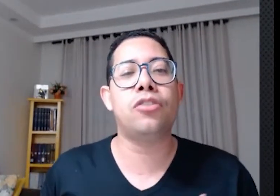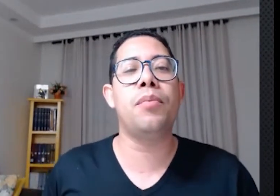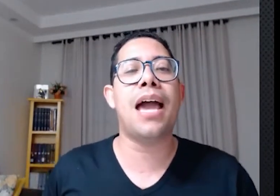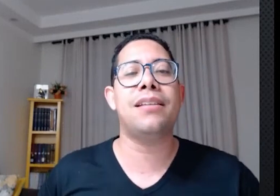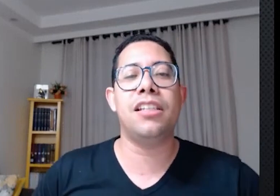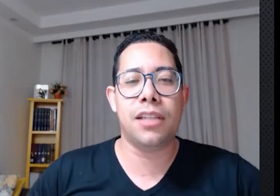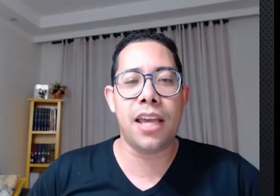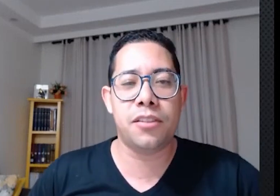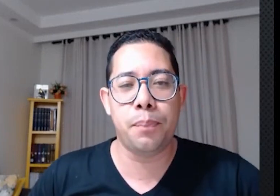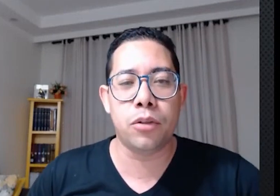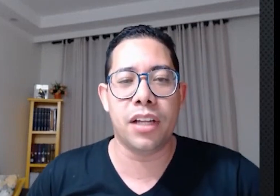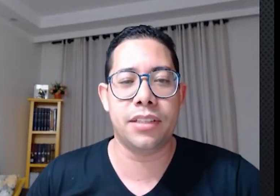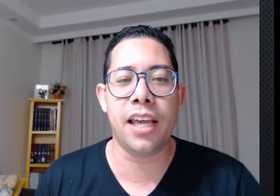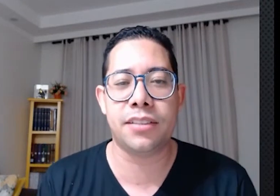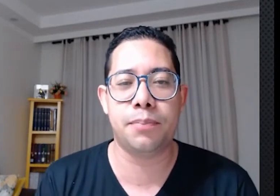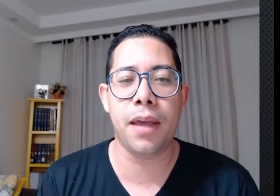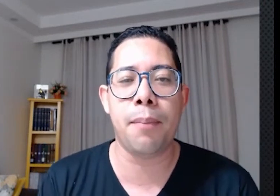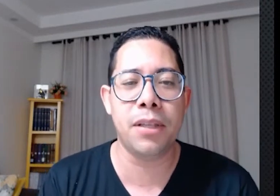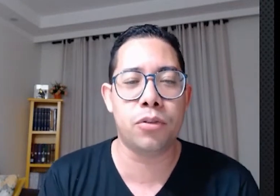vai falar sobre as epístolas.